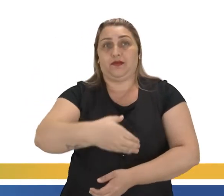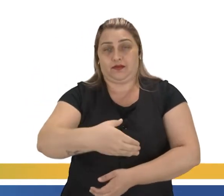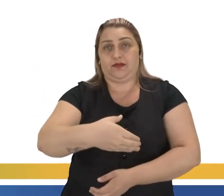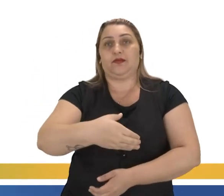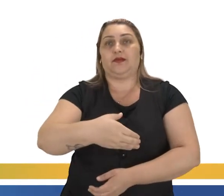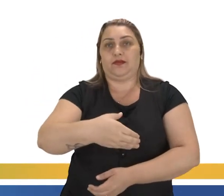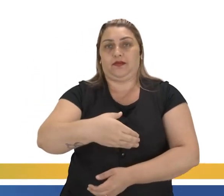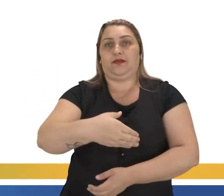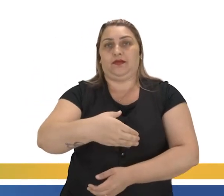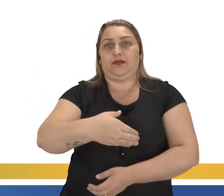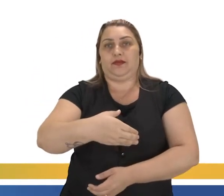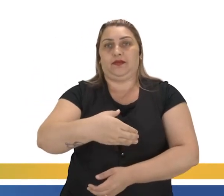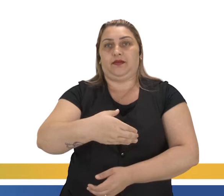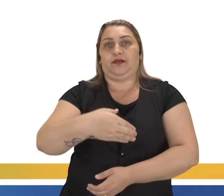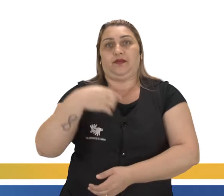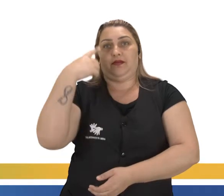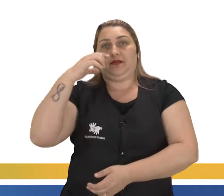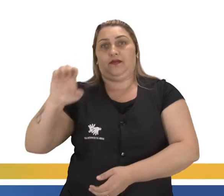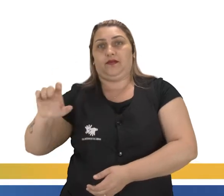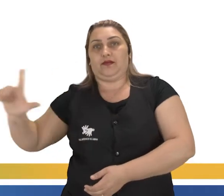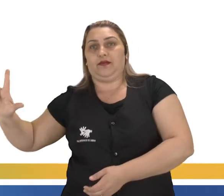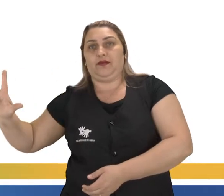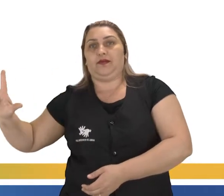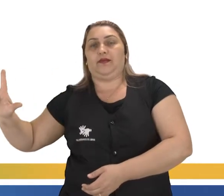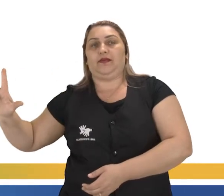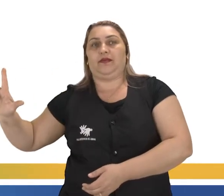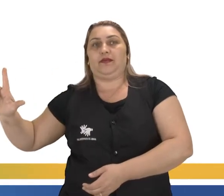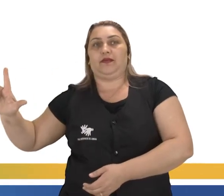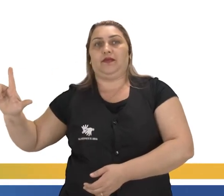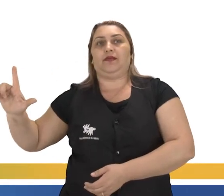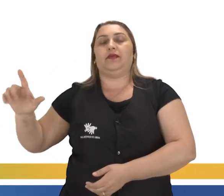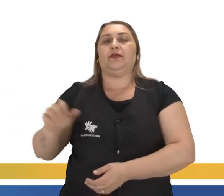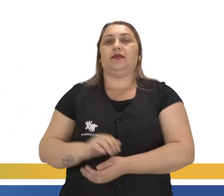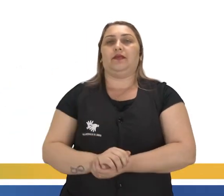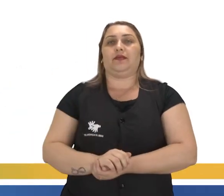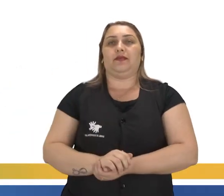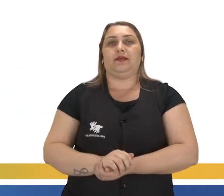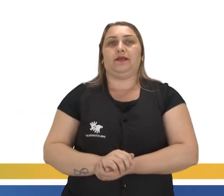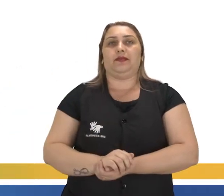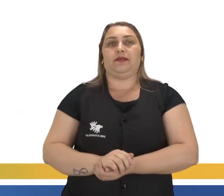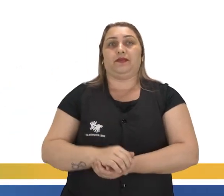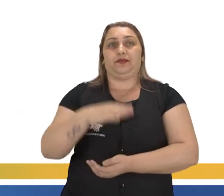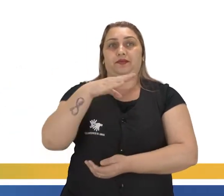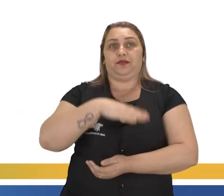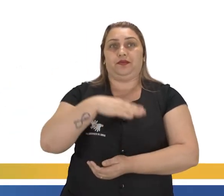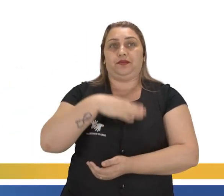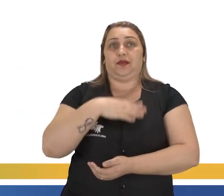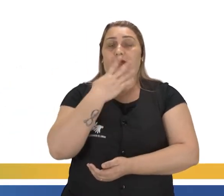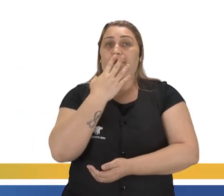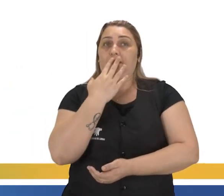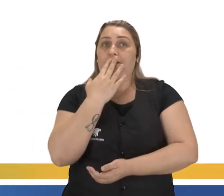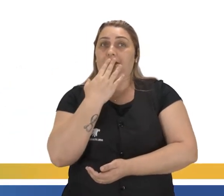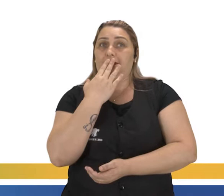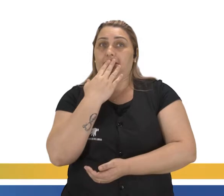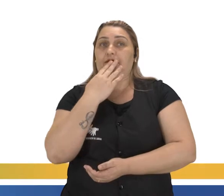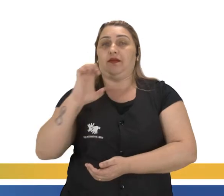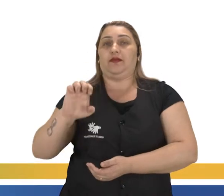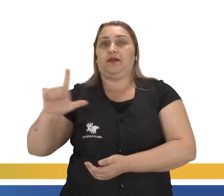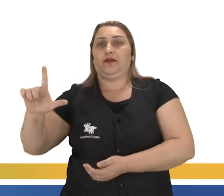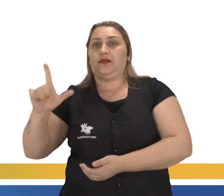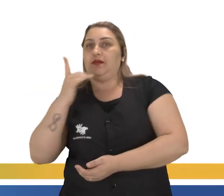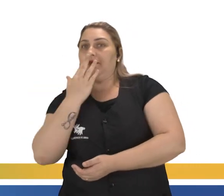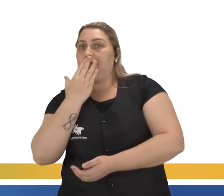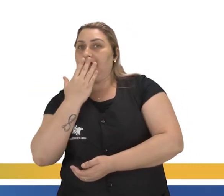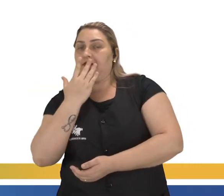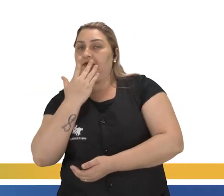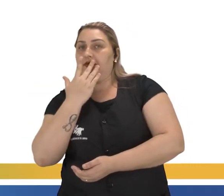a coragem. Em espanhol eu digo el coraje. A cor, em espanhol eu digo